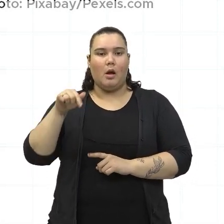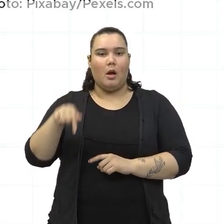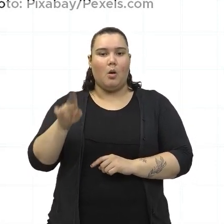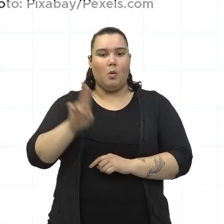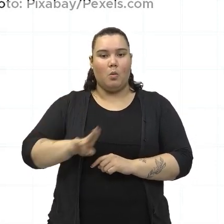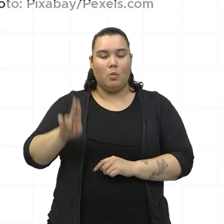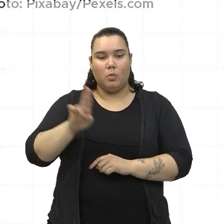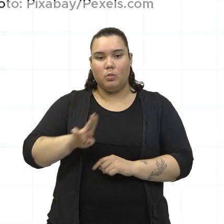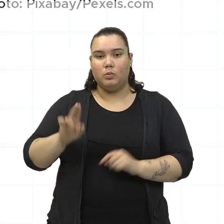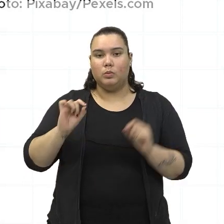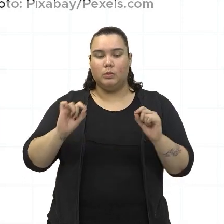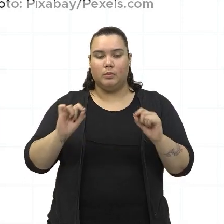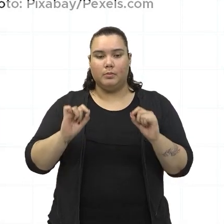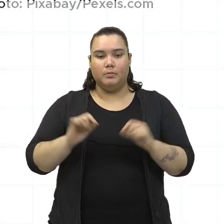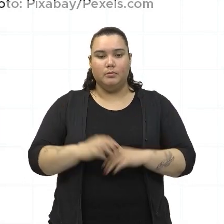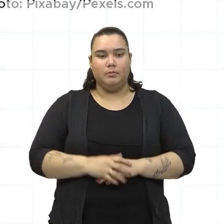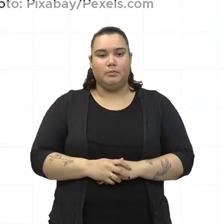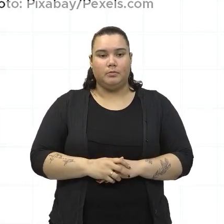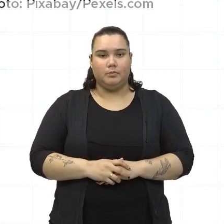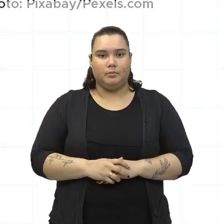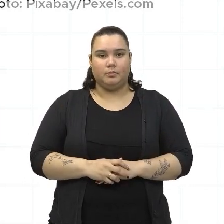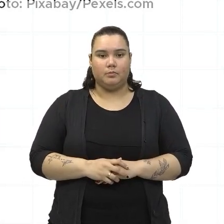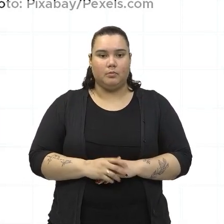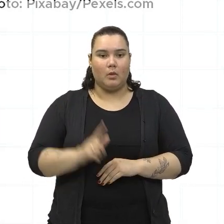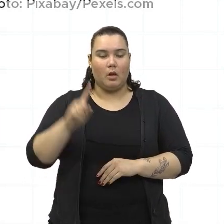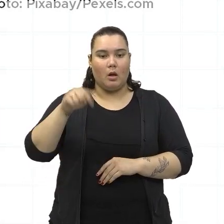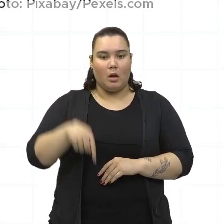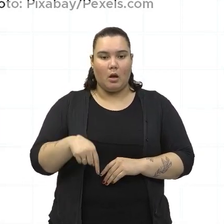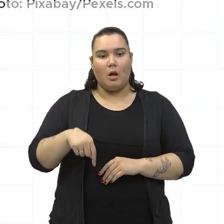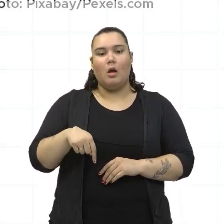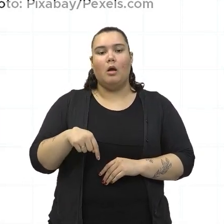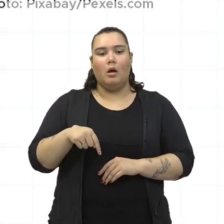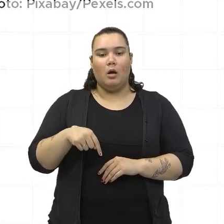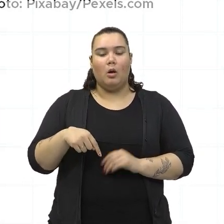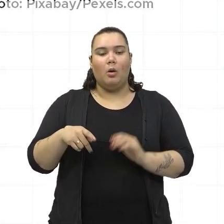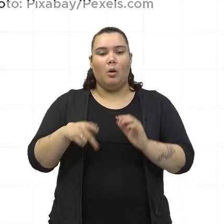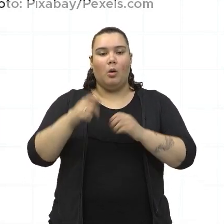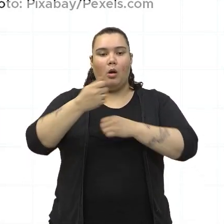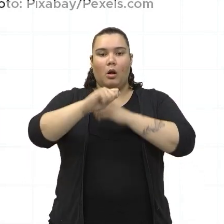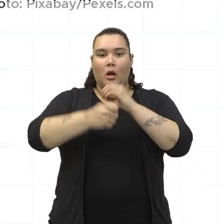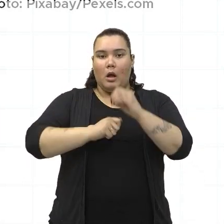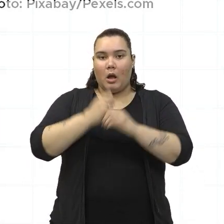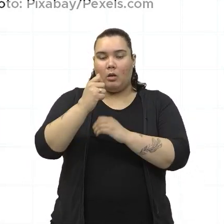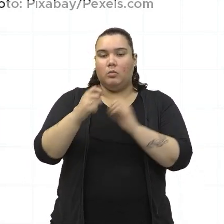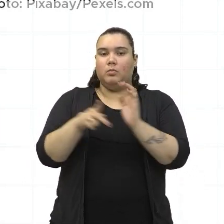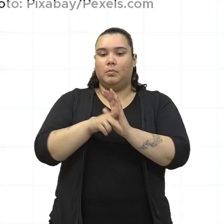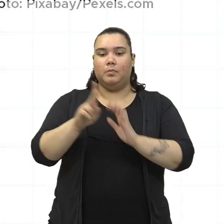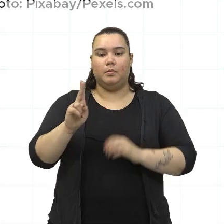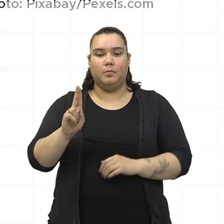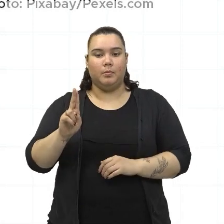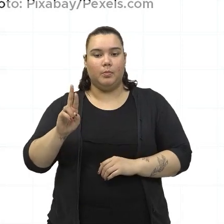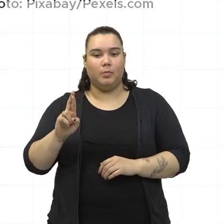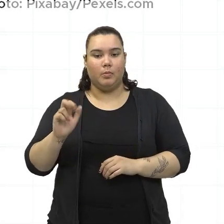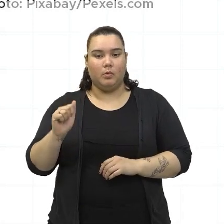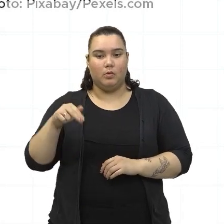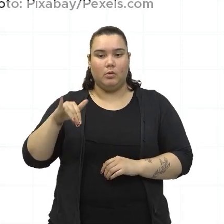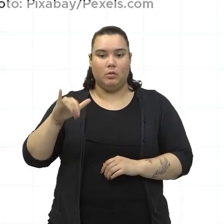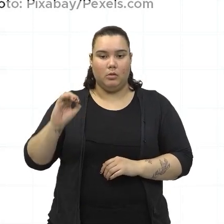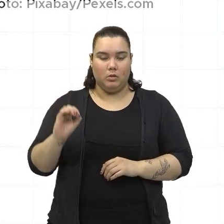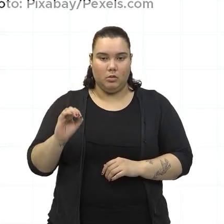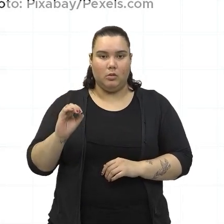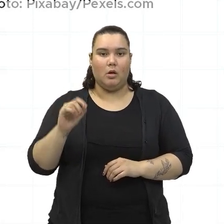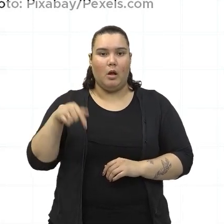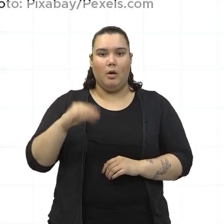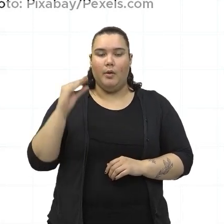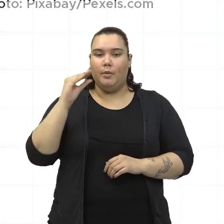essa fonte, né, vai ser aí a fissão dos átomos de urânio, né? Ele que vai ser utilizado ali para